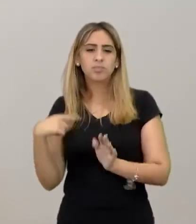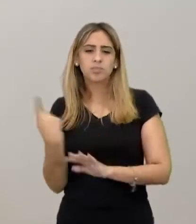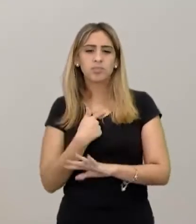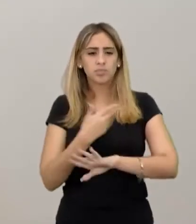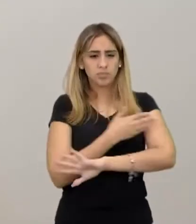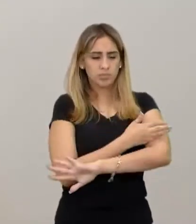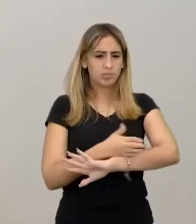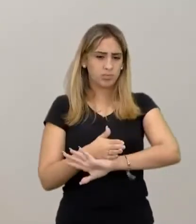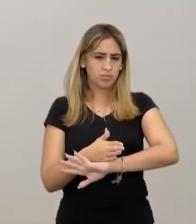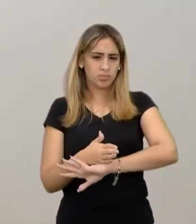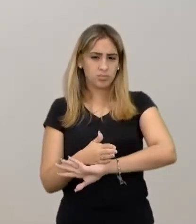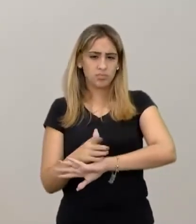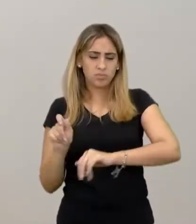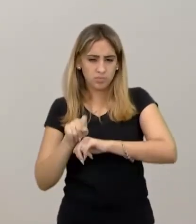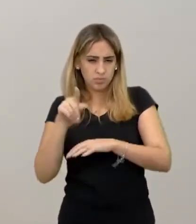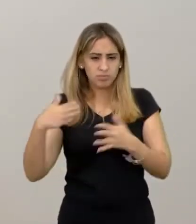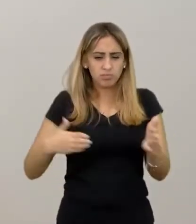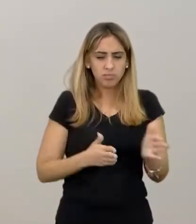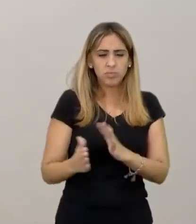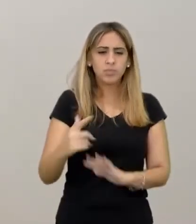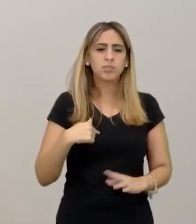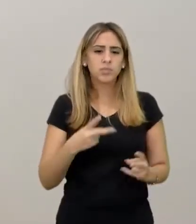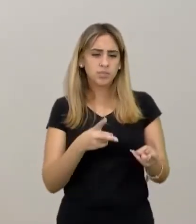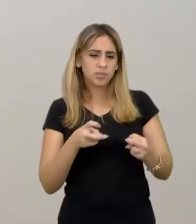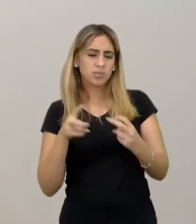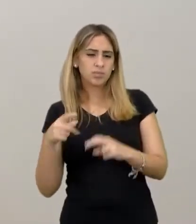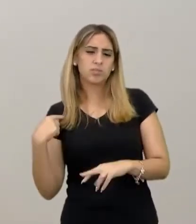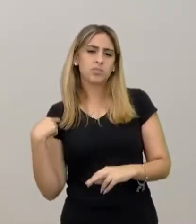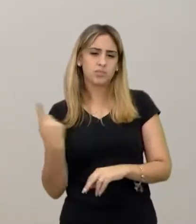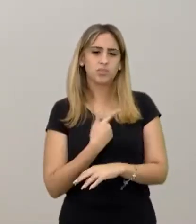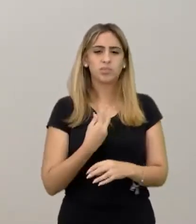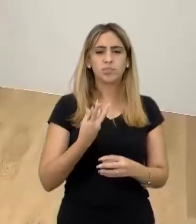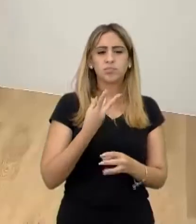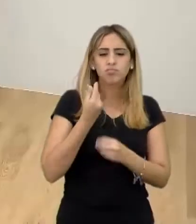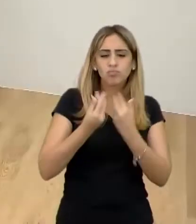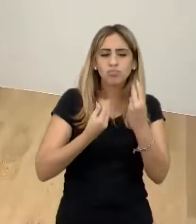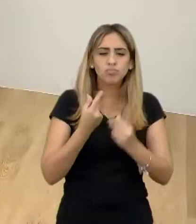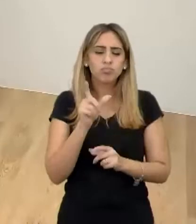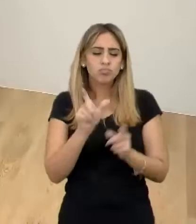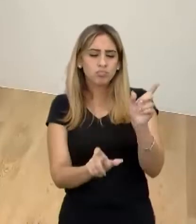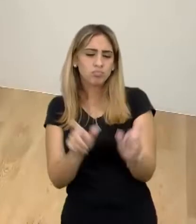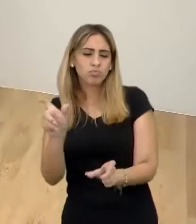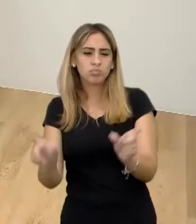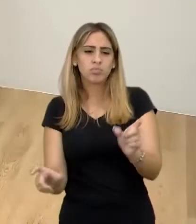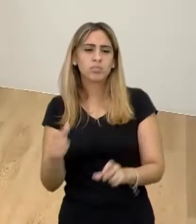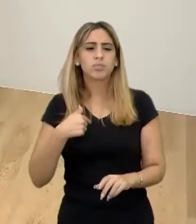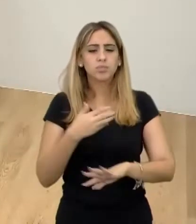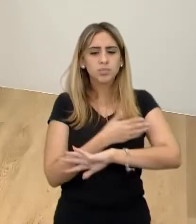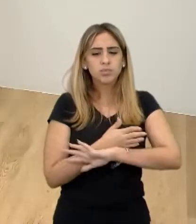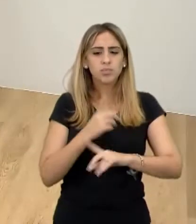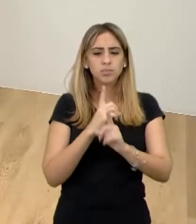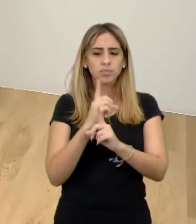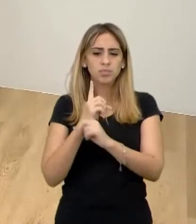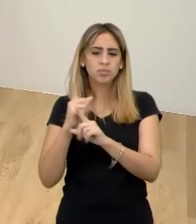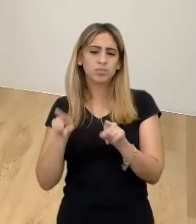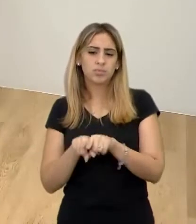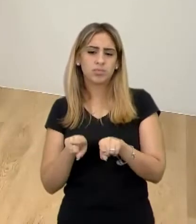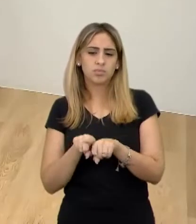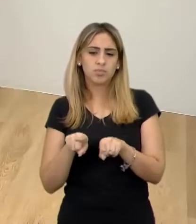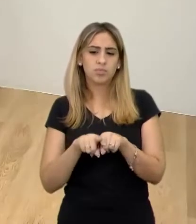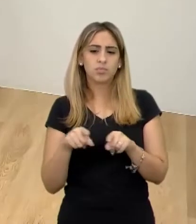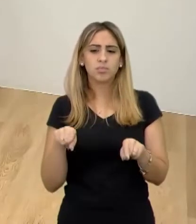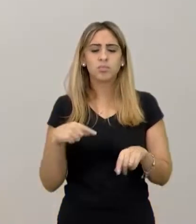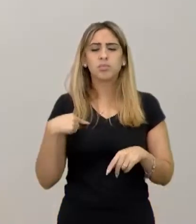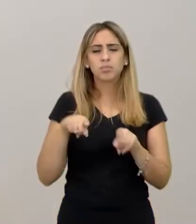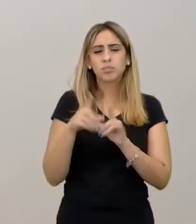gente começa a trilhar esse caminho, a gente começa a perceber os nossos gostos individuais, né? A gente começa a se descobrir também, né? Eu percebi